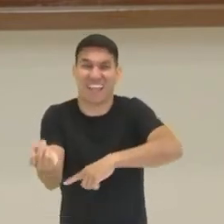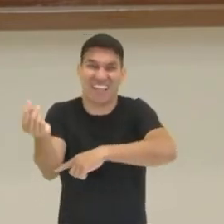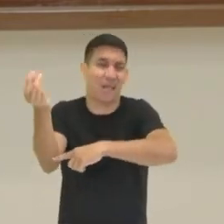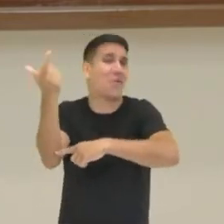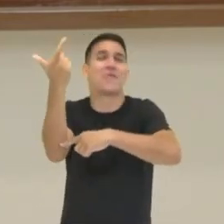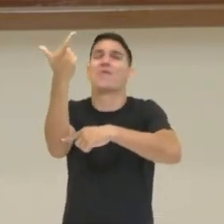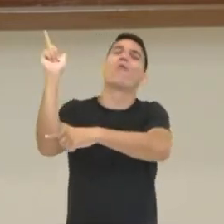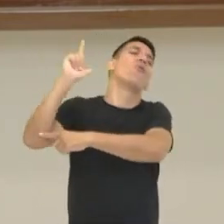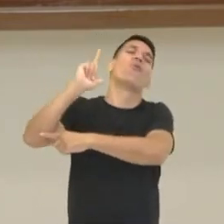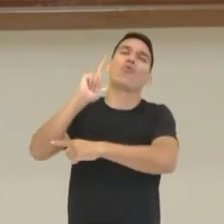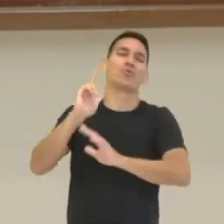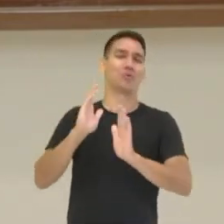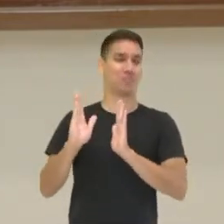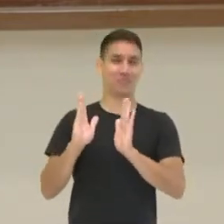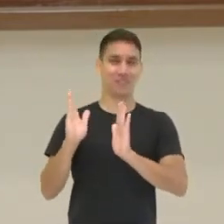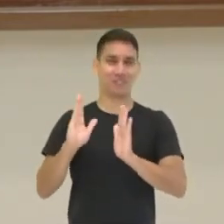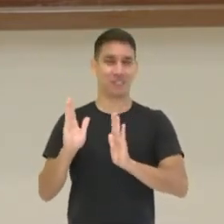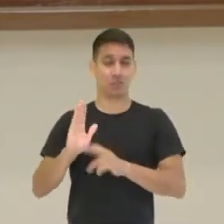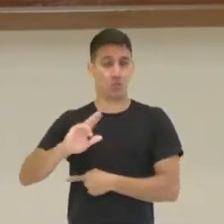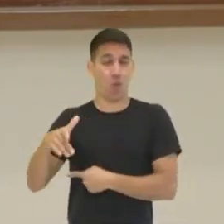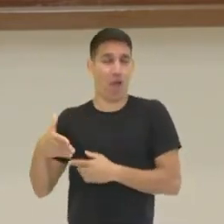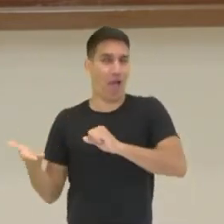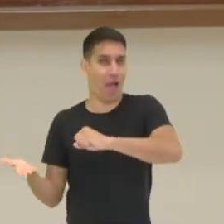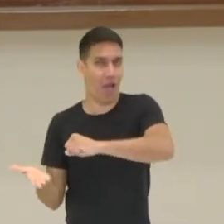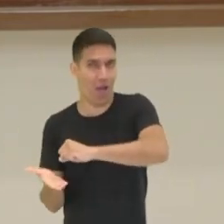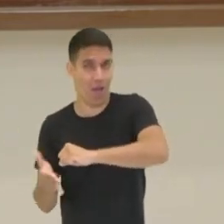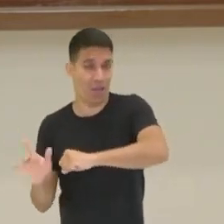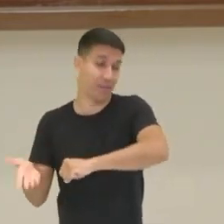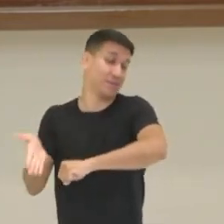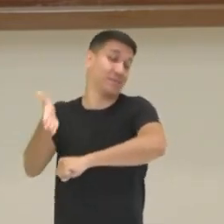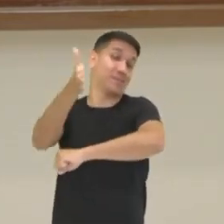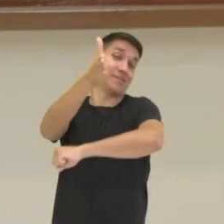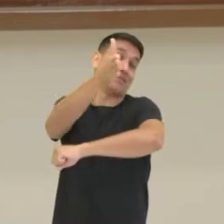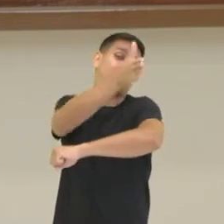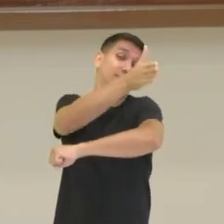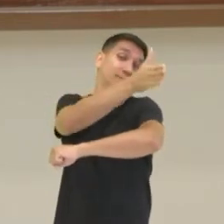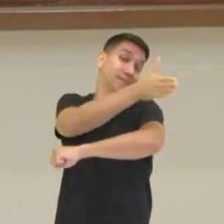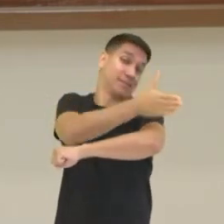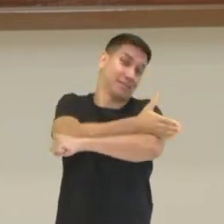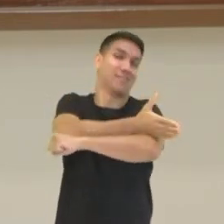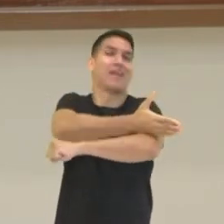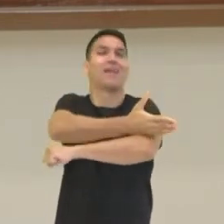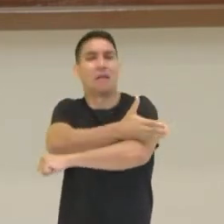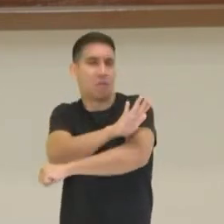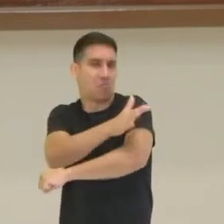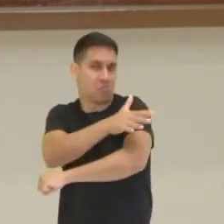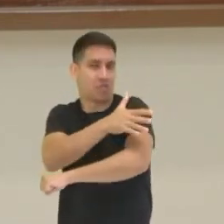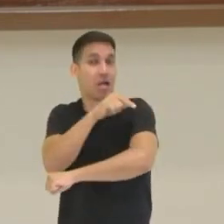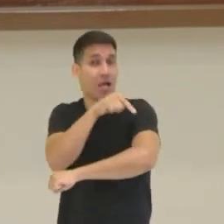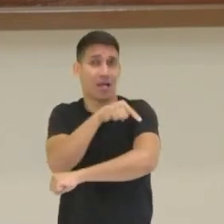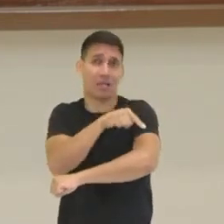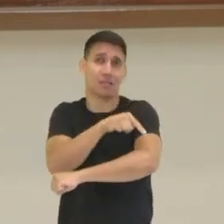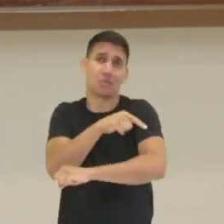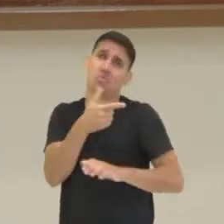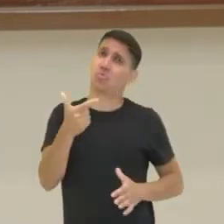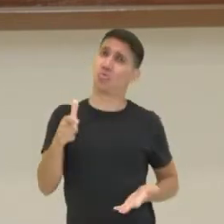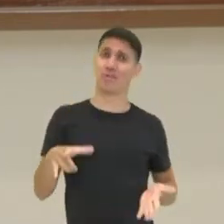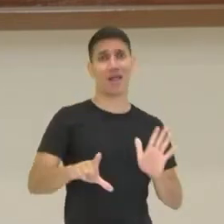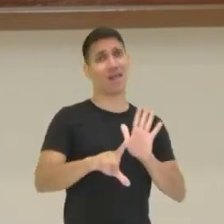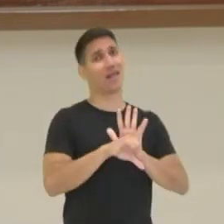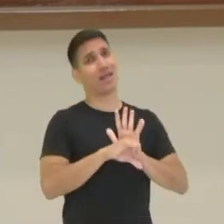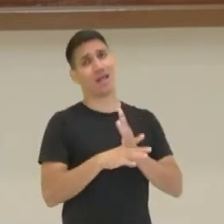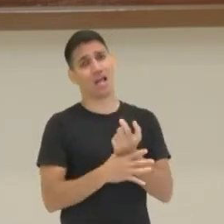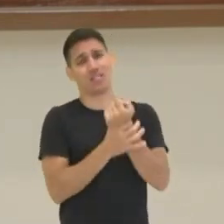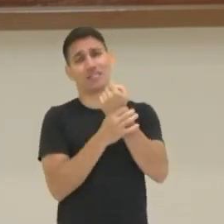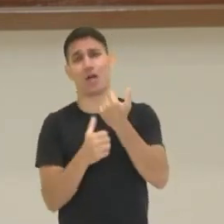outra era antes dessa contemporaneidade que a gente vivencia hoje. Então, nesse período não existia o Código de Defesa do Consumidor. Se não